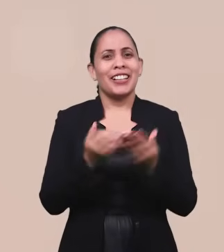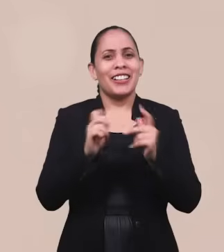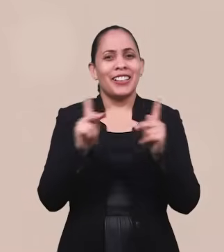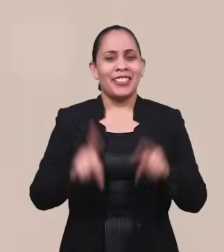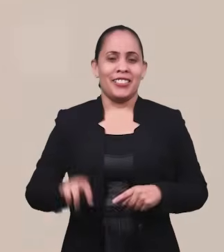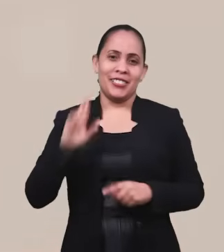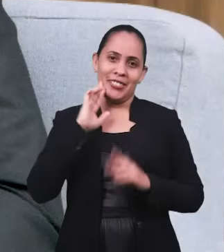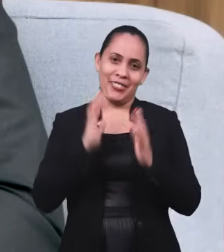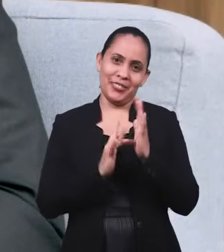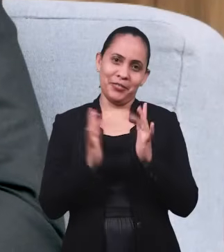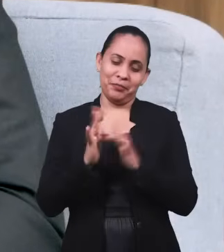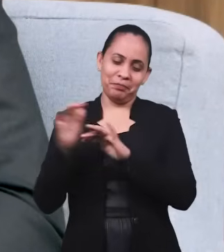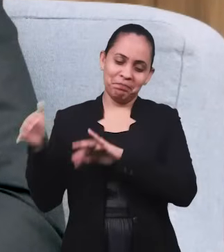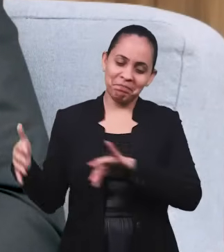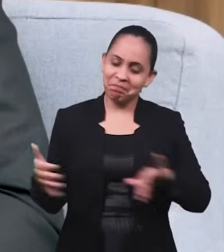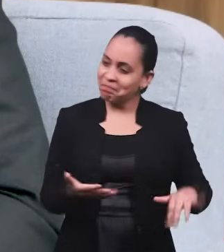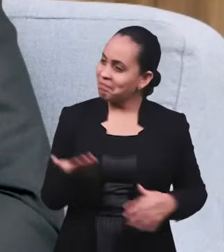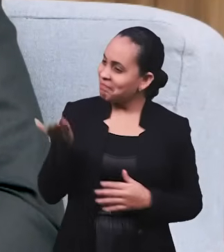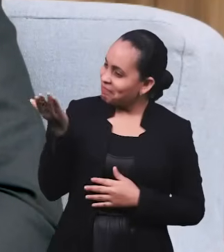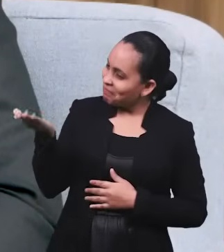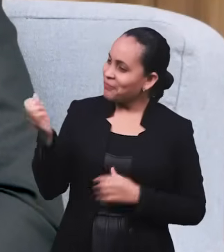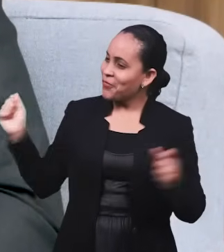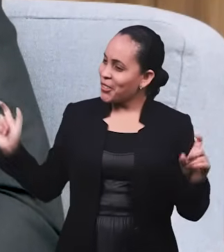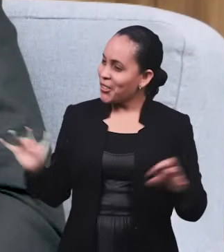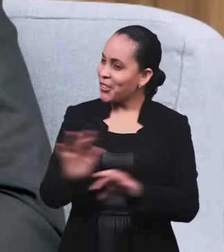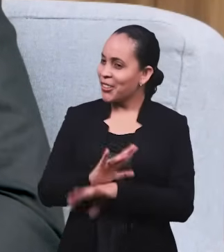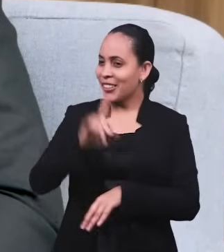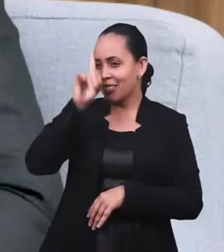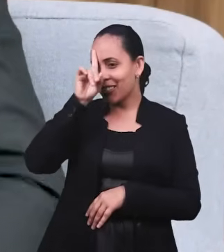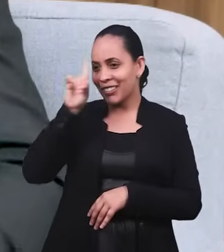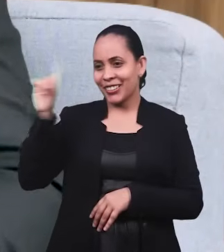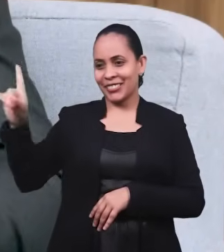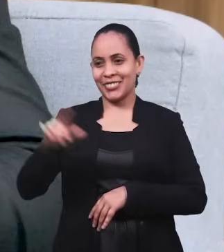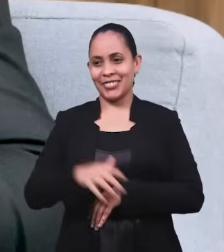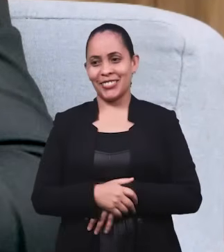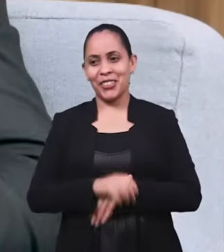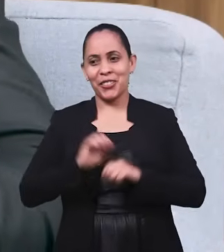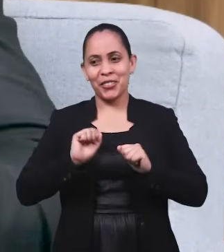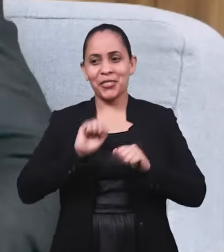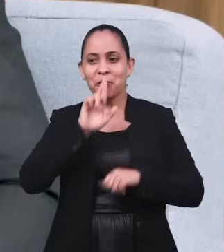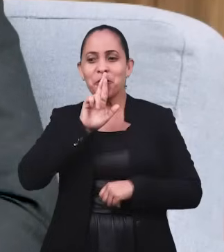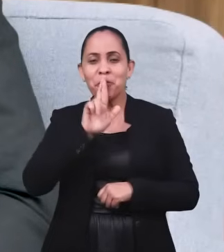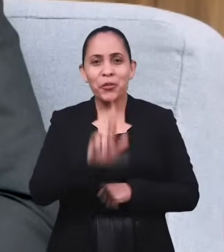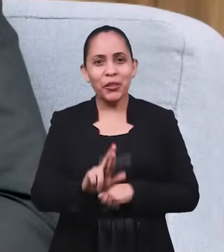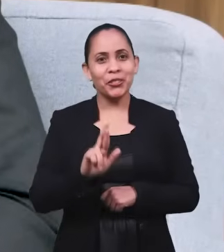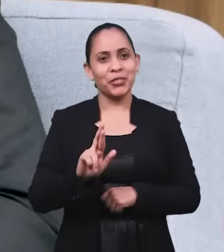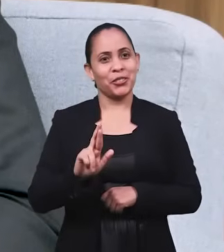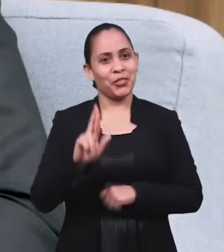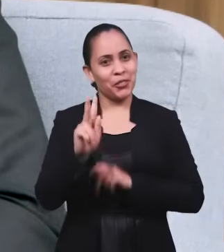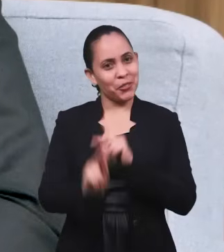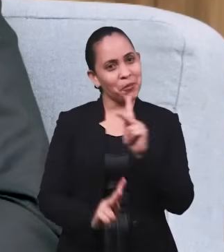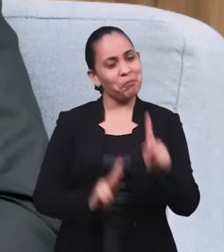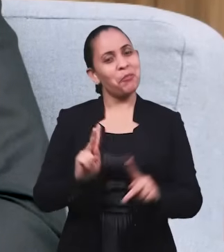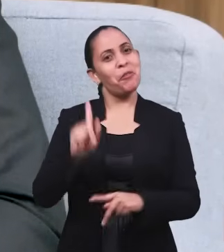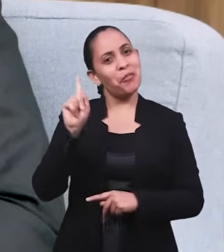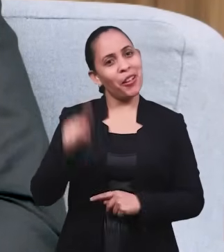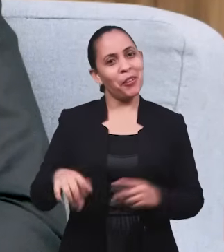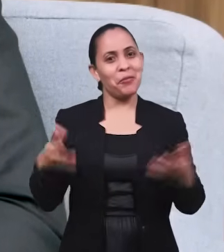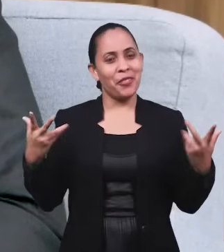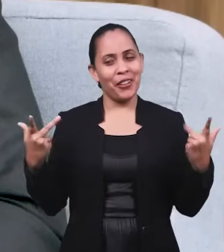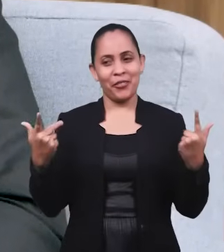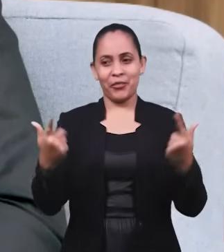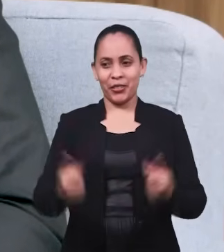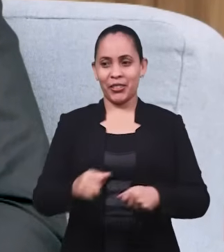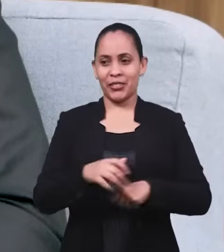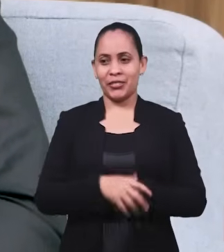paz do Senhor Jesus. Irmã Terezinha, glória a Deus. Deus tem respondido o seu povo. E isso é maravilhoso, porque